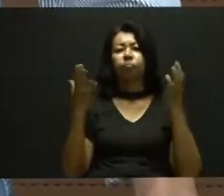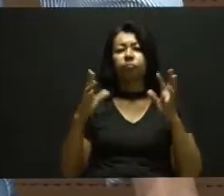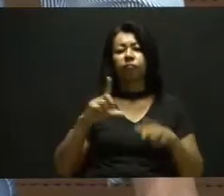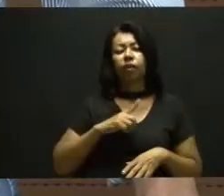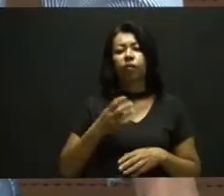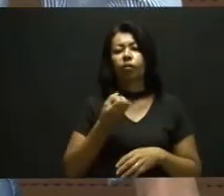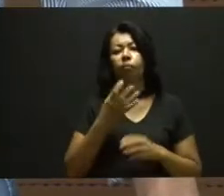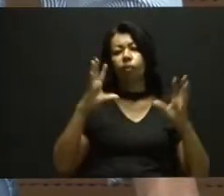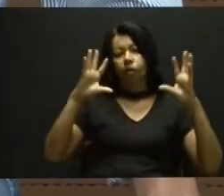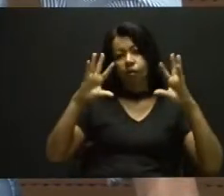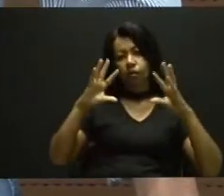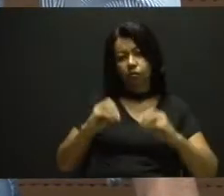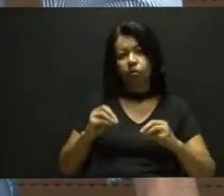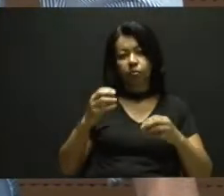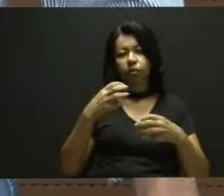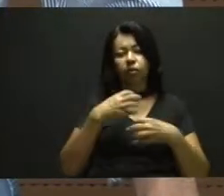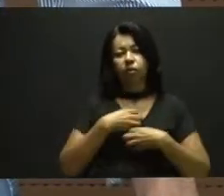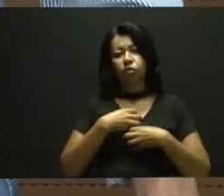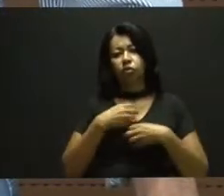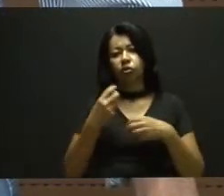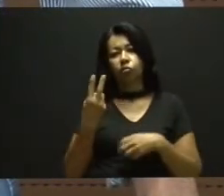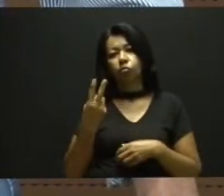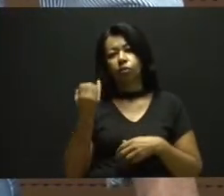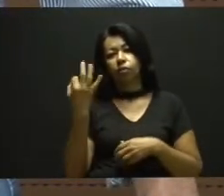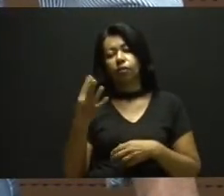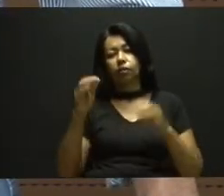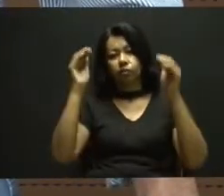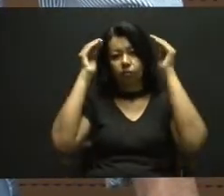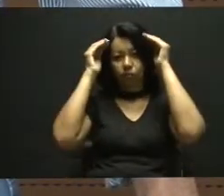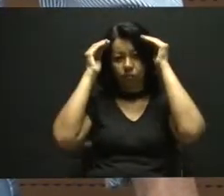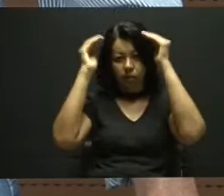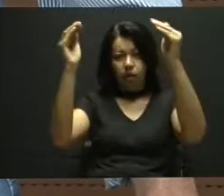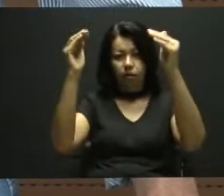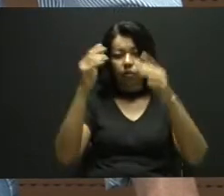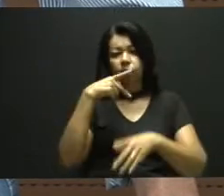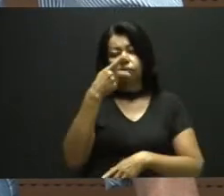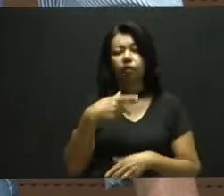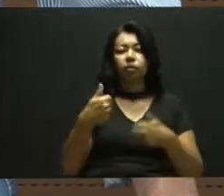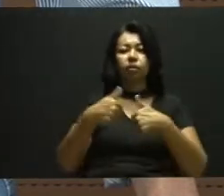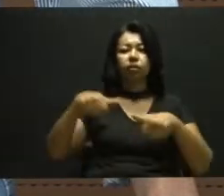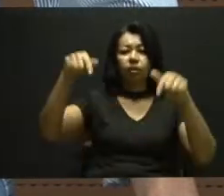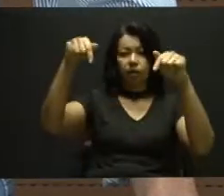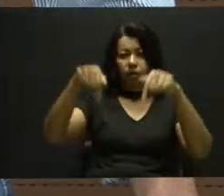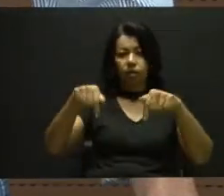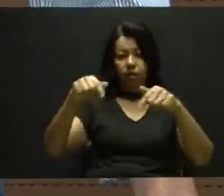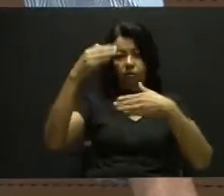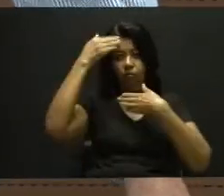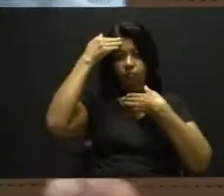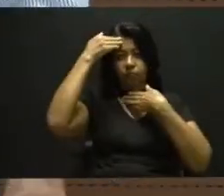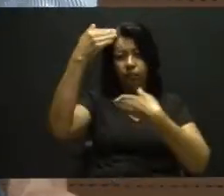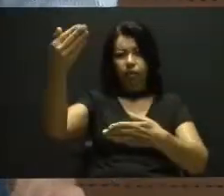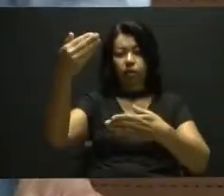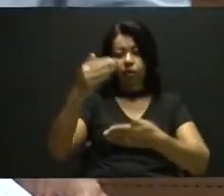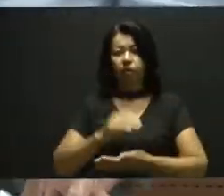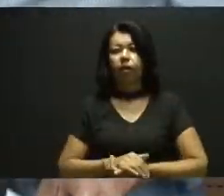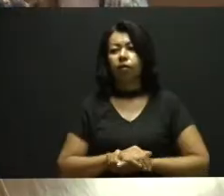noite e me sente duplamente honrado mais uma vez eu digo de estar aqui muito obrigado